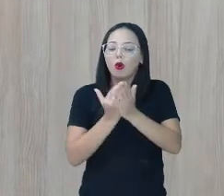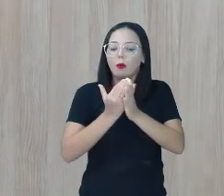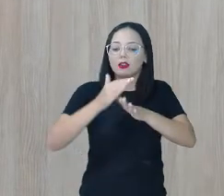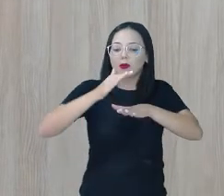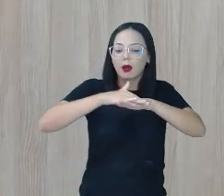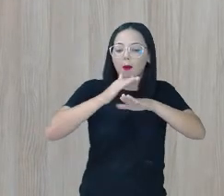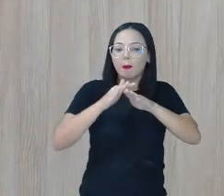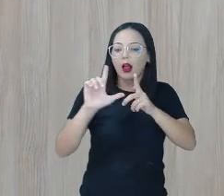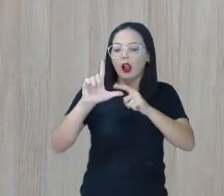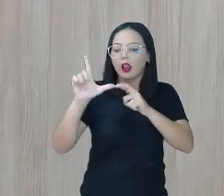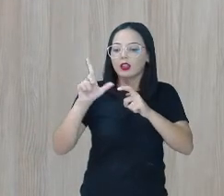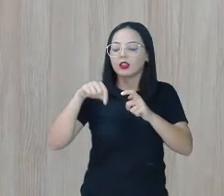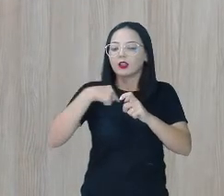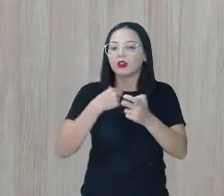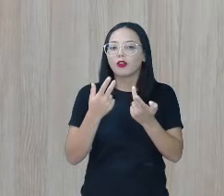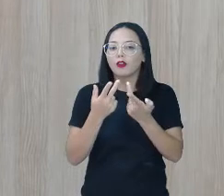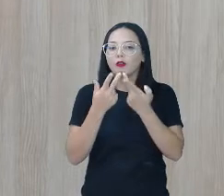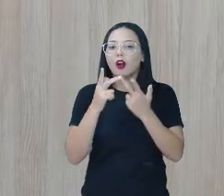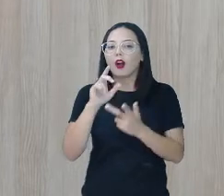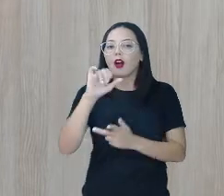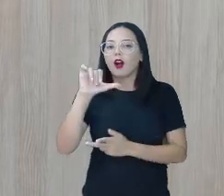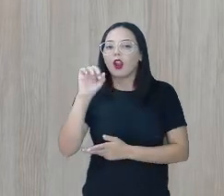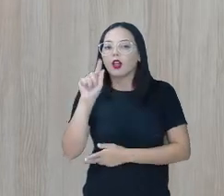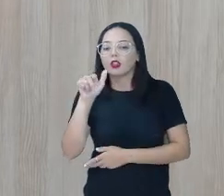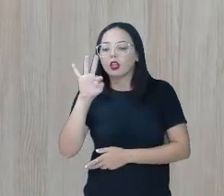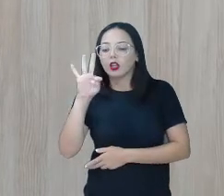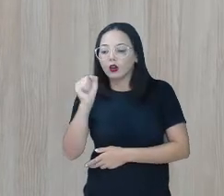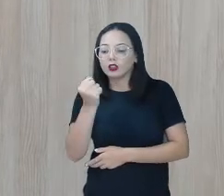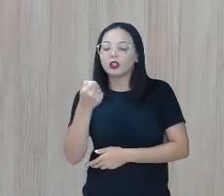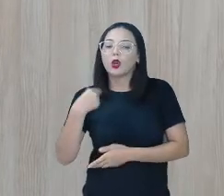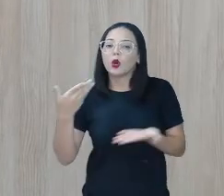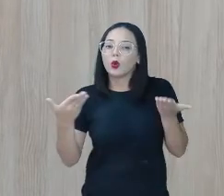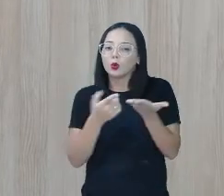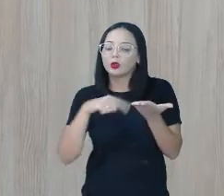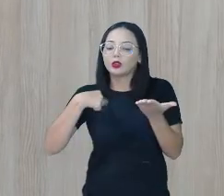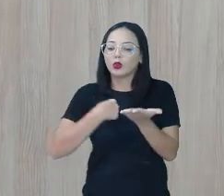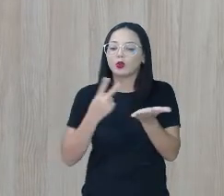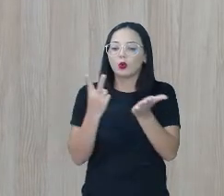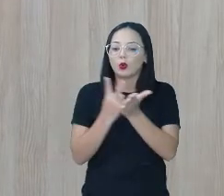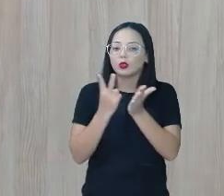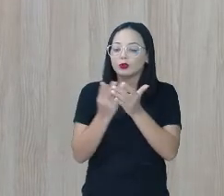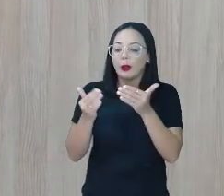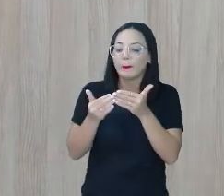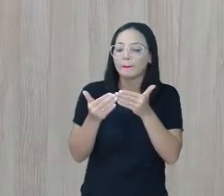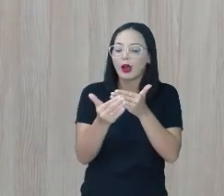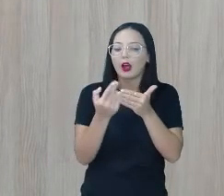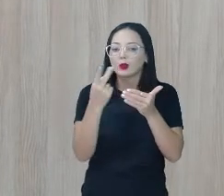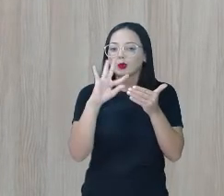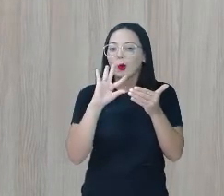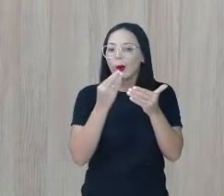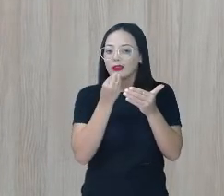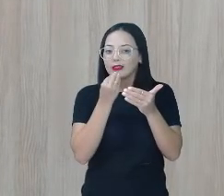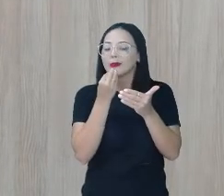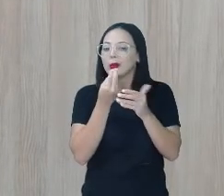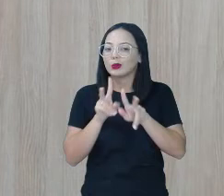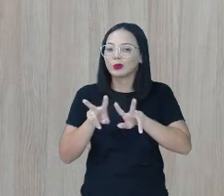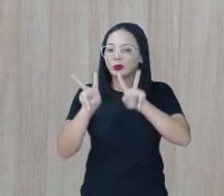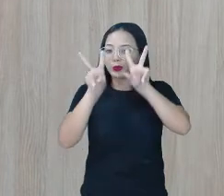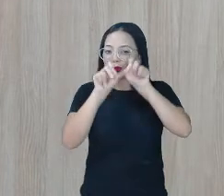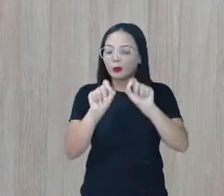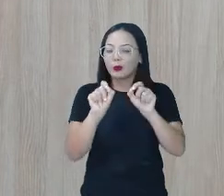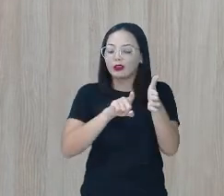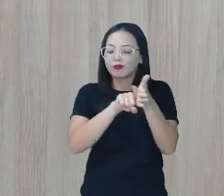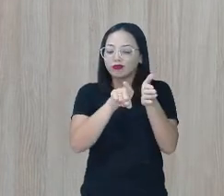as letras que a gente chama de incógnitas, e hoje a gente vai dar mais um passo aí no seu conhecimento em relação